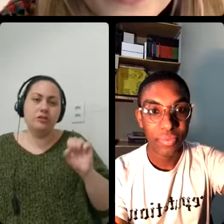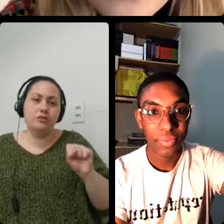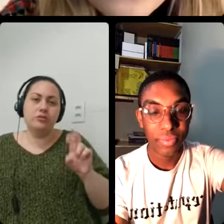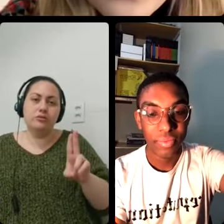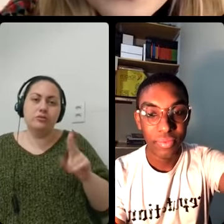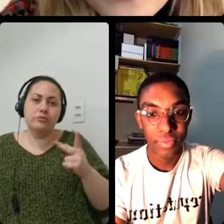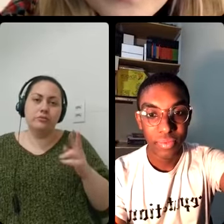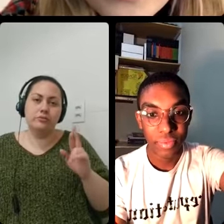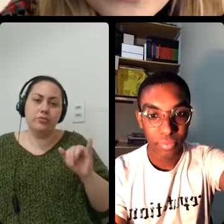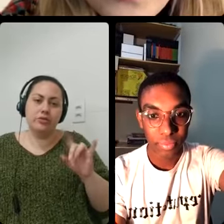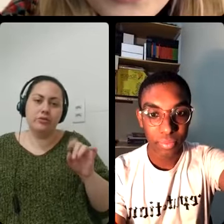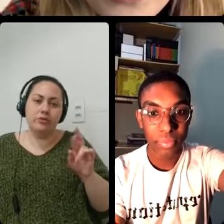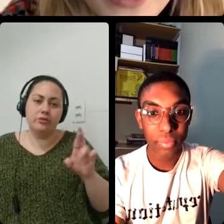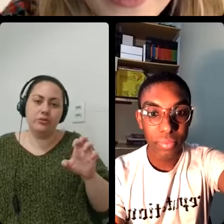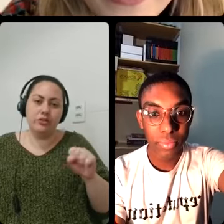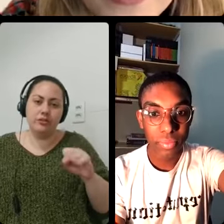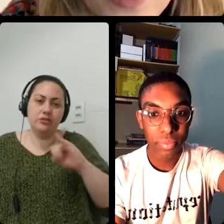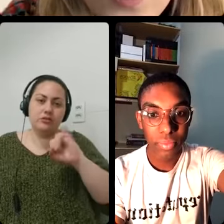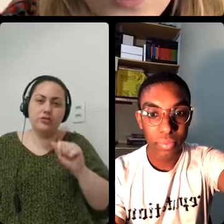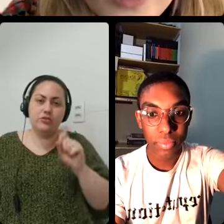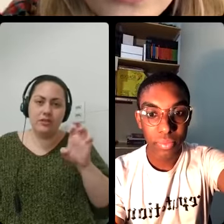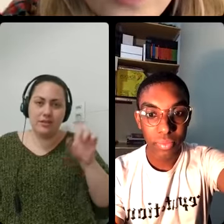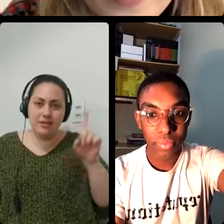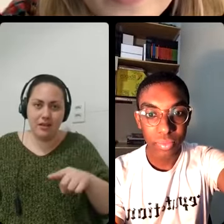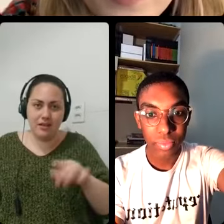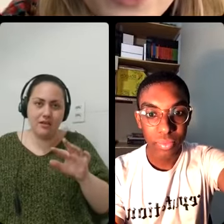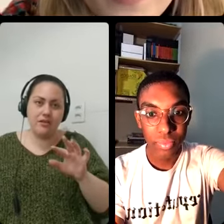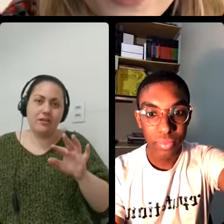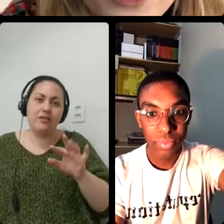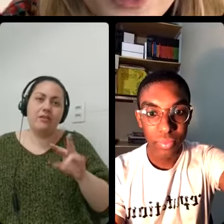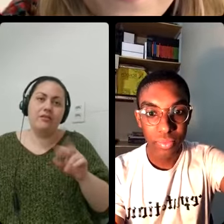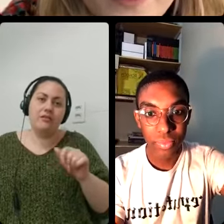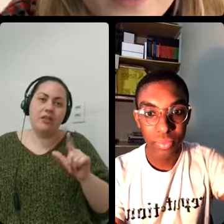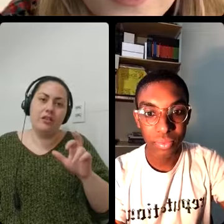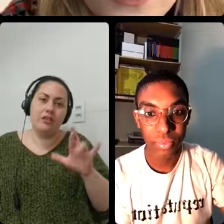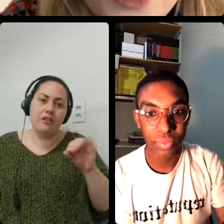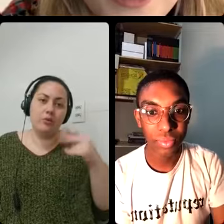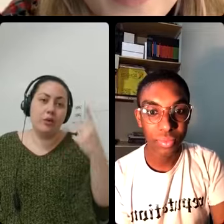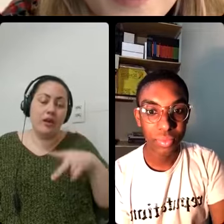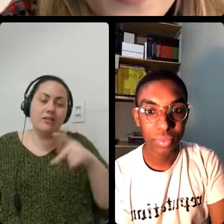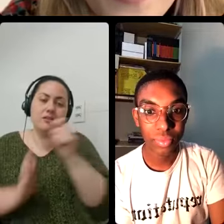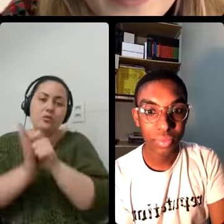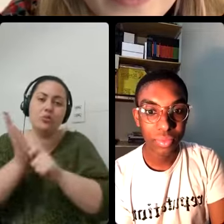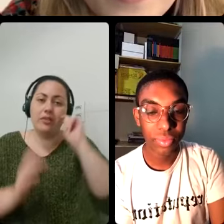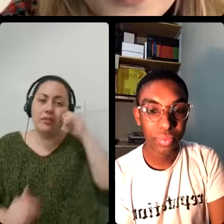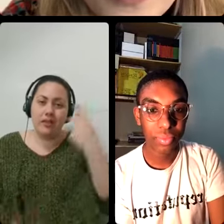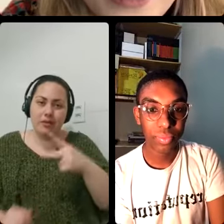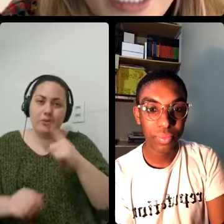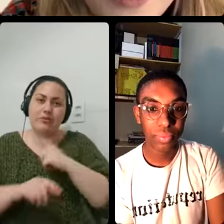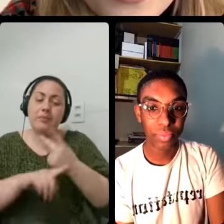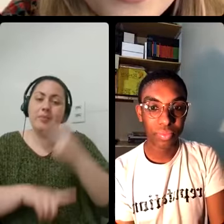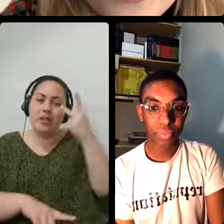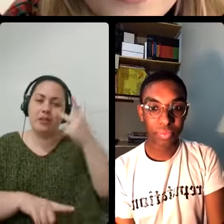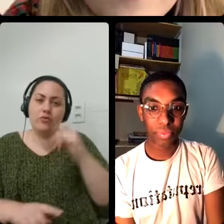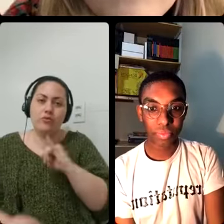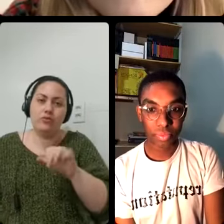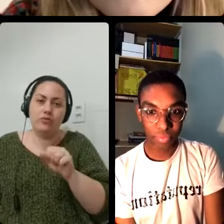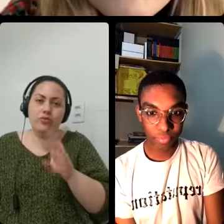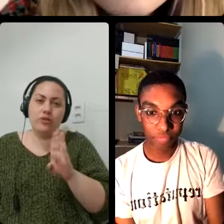Falero, escritor negro daqui de Porto Alegre. Está concorrendo ao prêmio Jabuti. E hoje recebeu um prêmio da